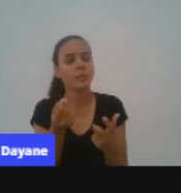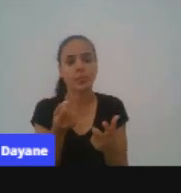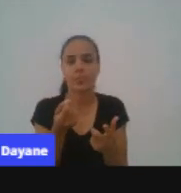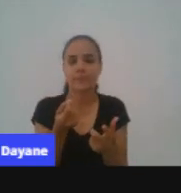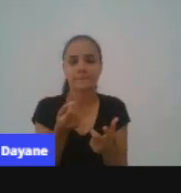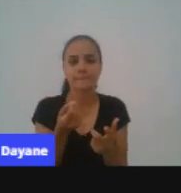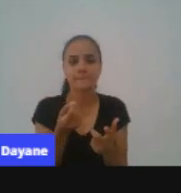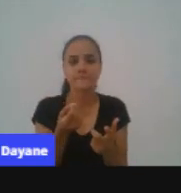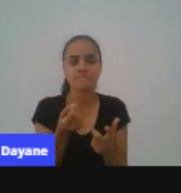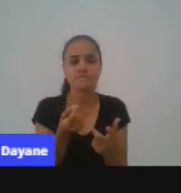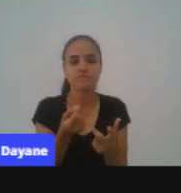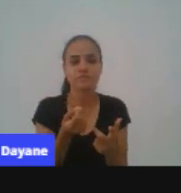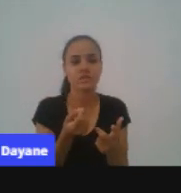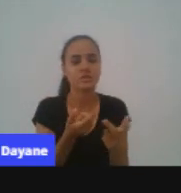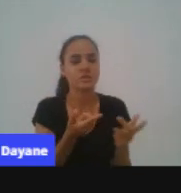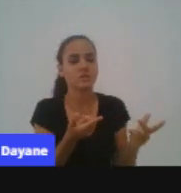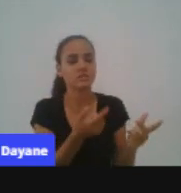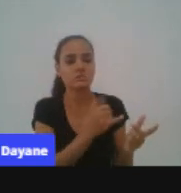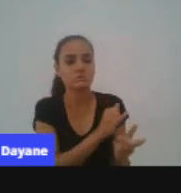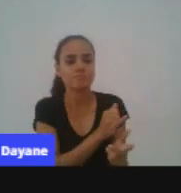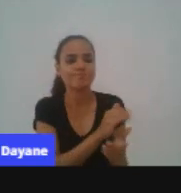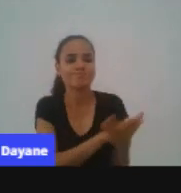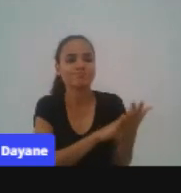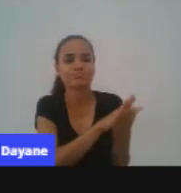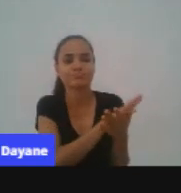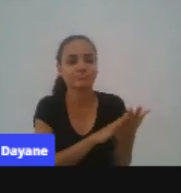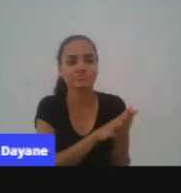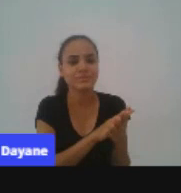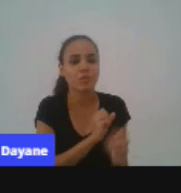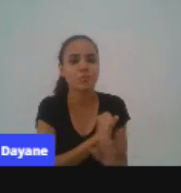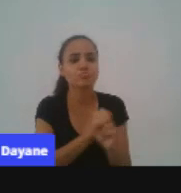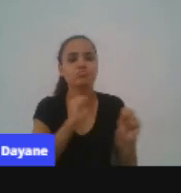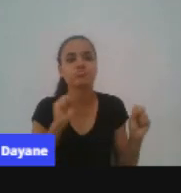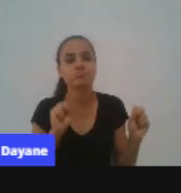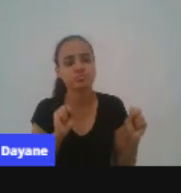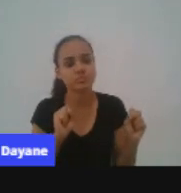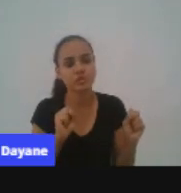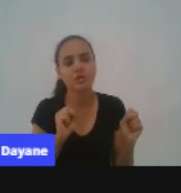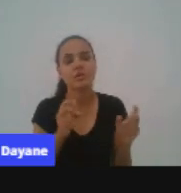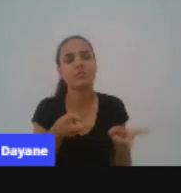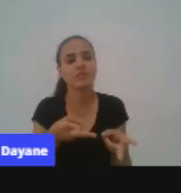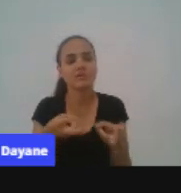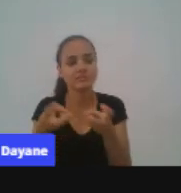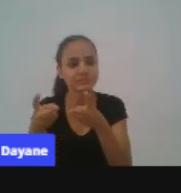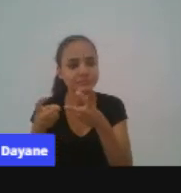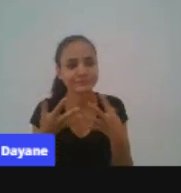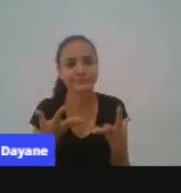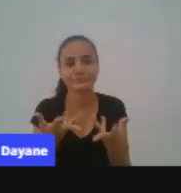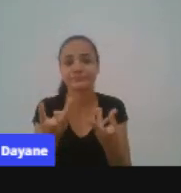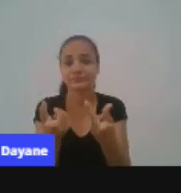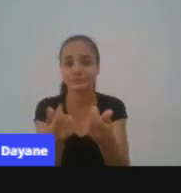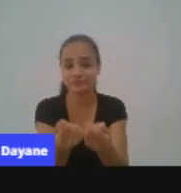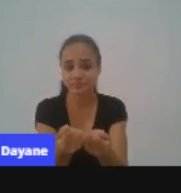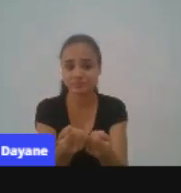todas as habilidades, por isso indicamos algumas dessas habilidades de cada ano.